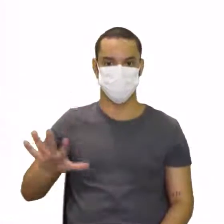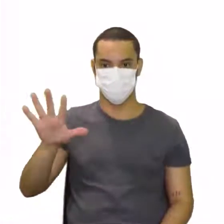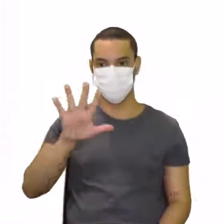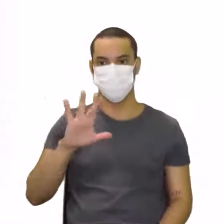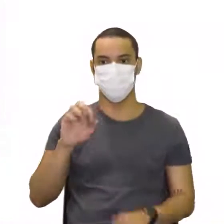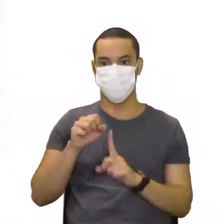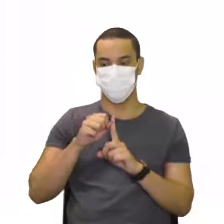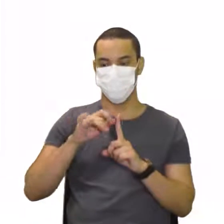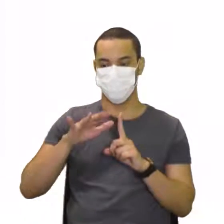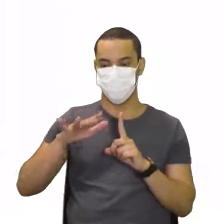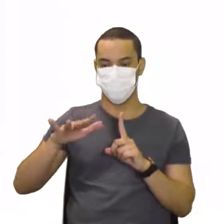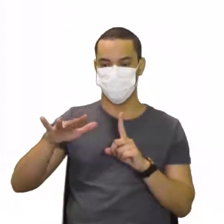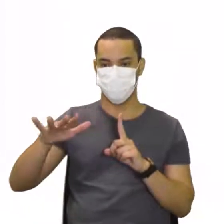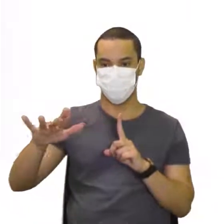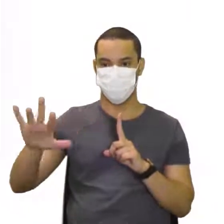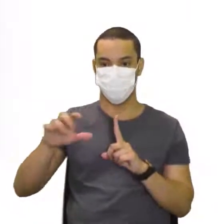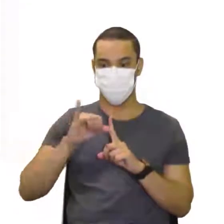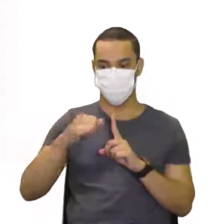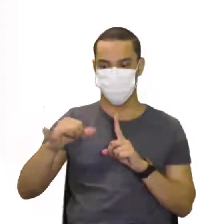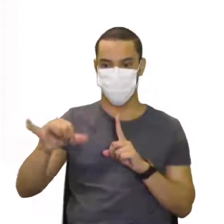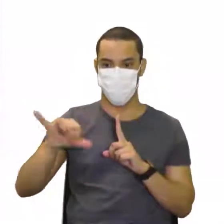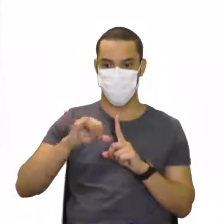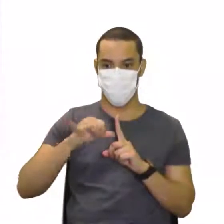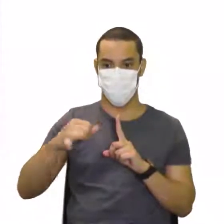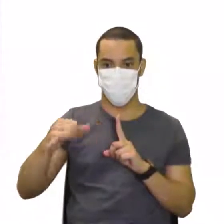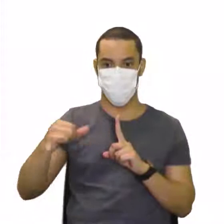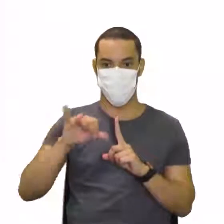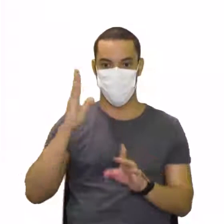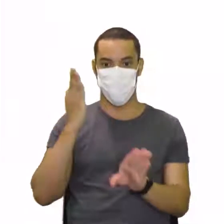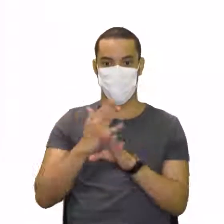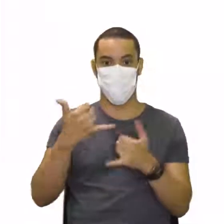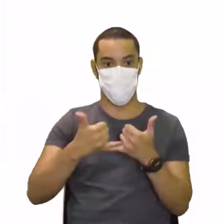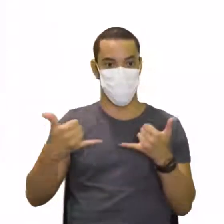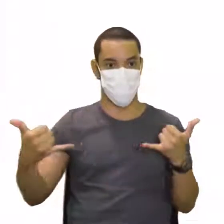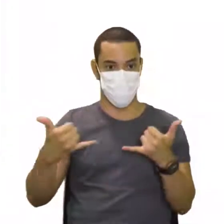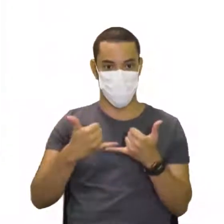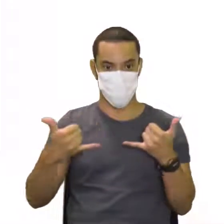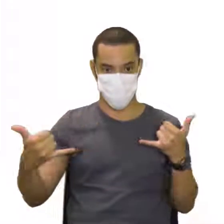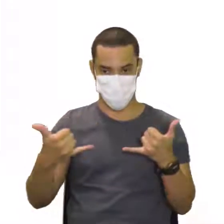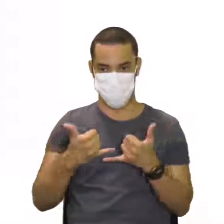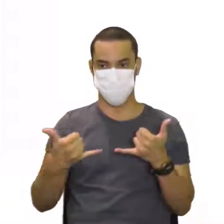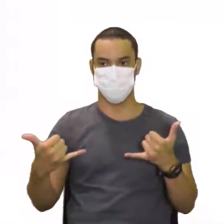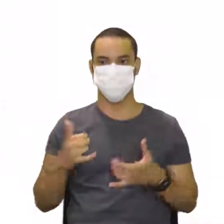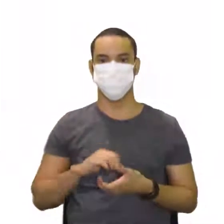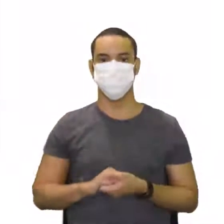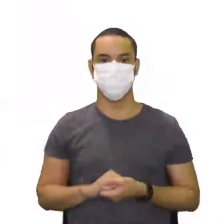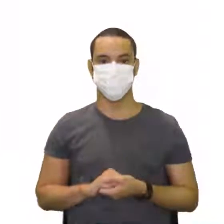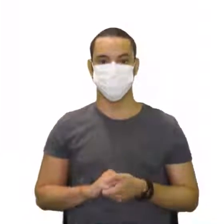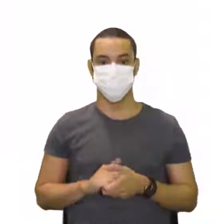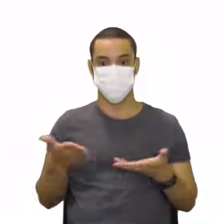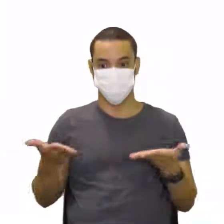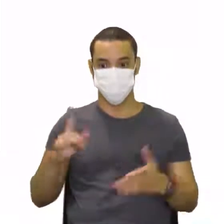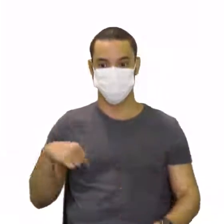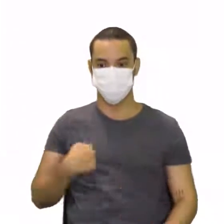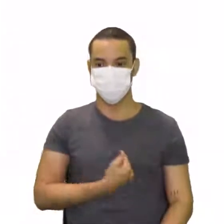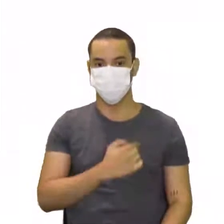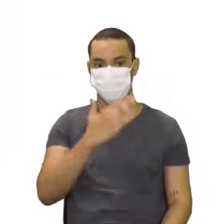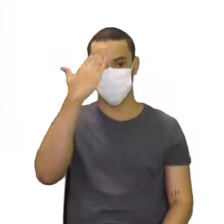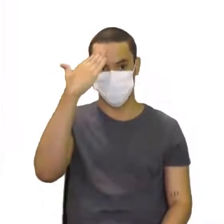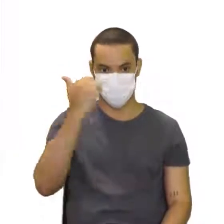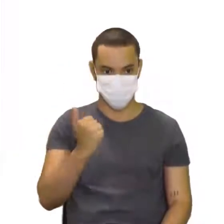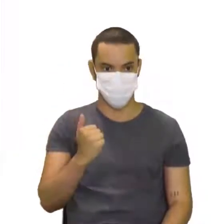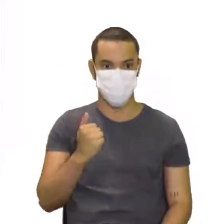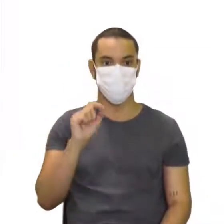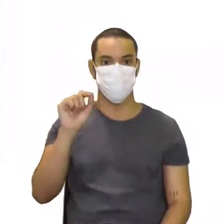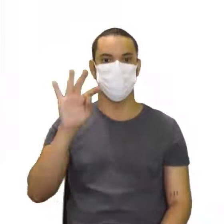transmissor enviava correntes elétricas através dos fios, tá? Então, agora a gente sabe que o telégrafo